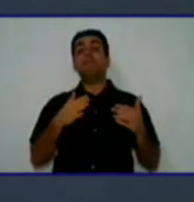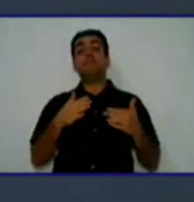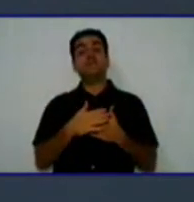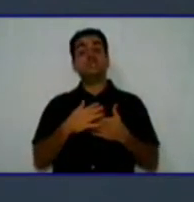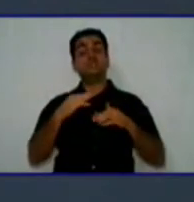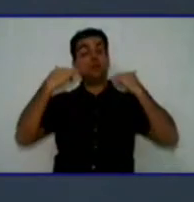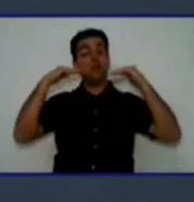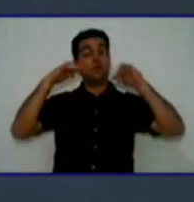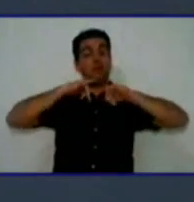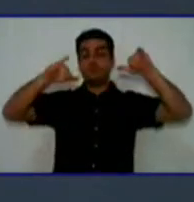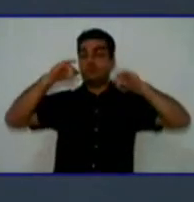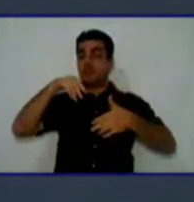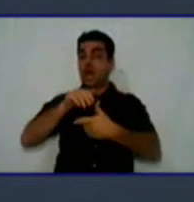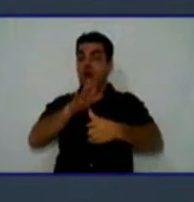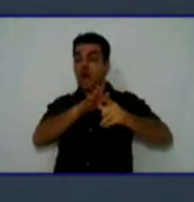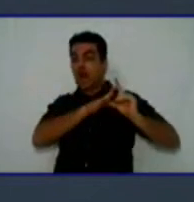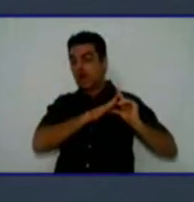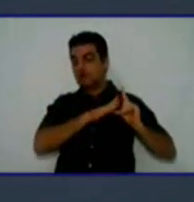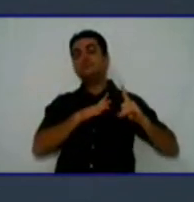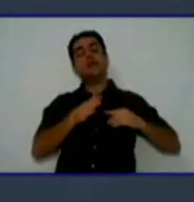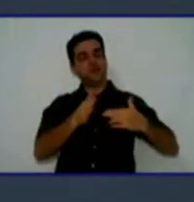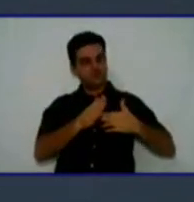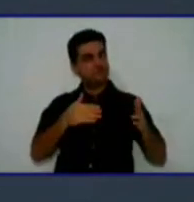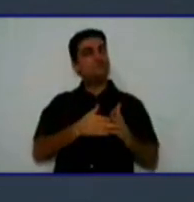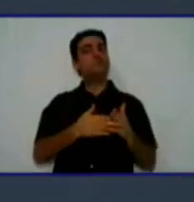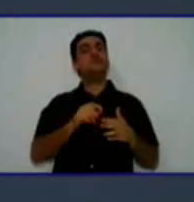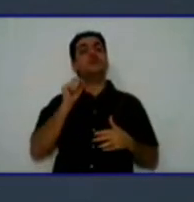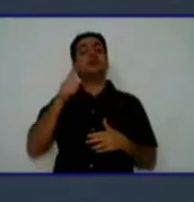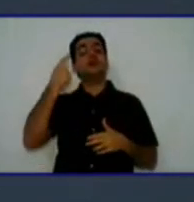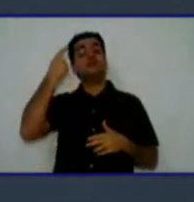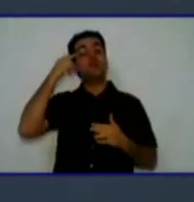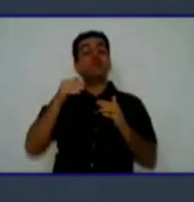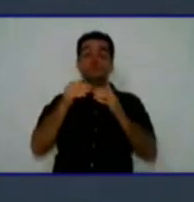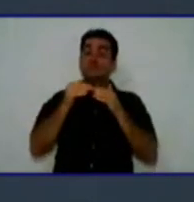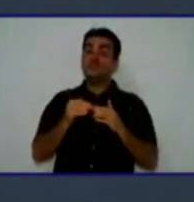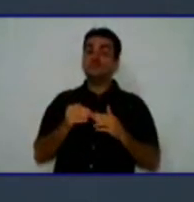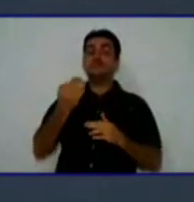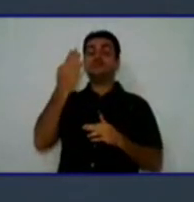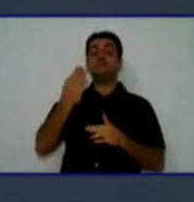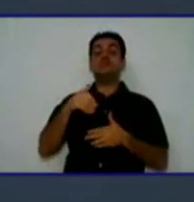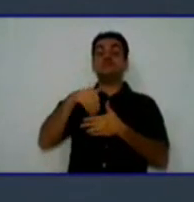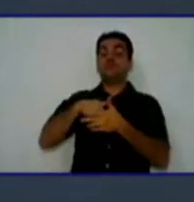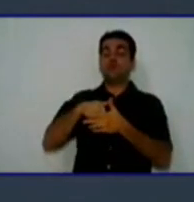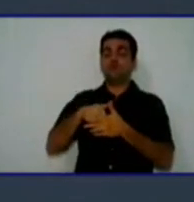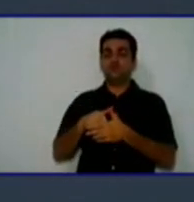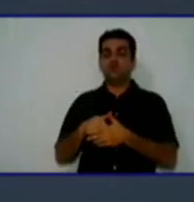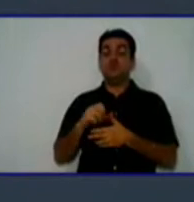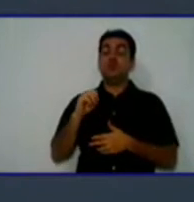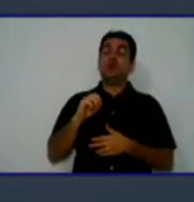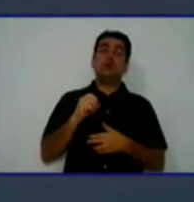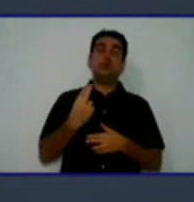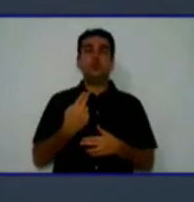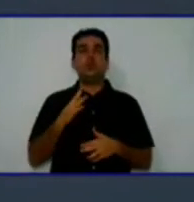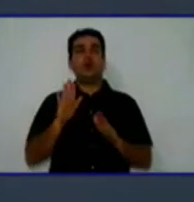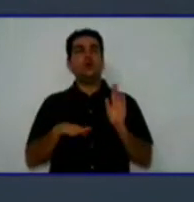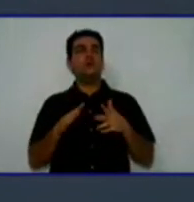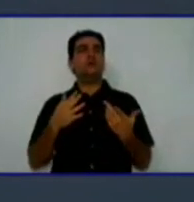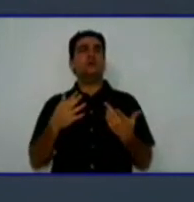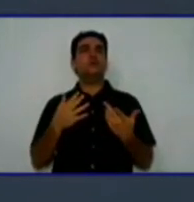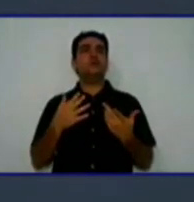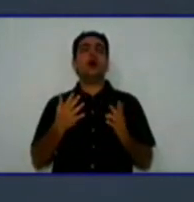eleitoral antecipada excluem o pedido expresso de voto, ou no caso da sua versão